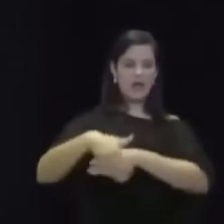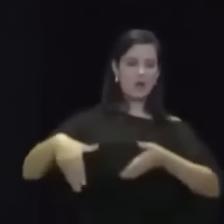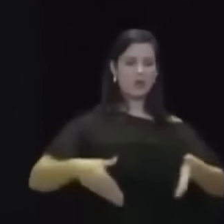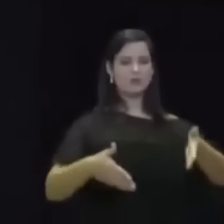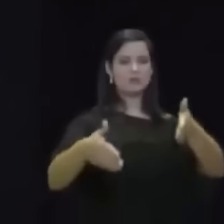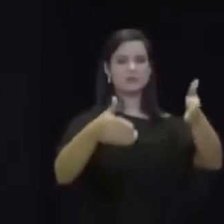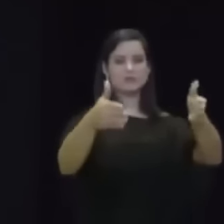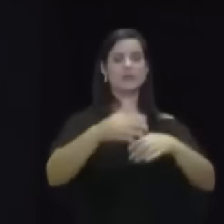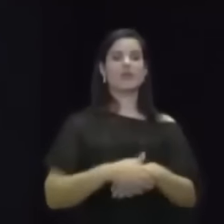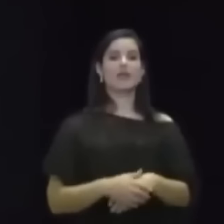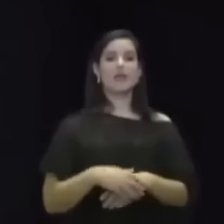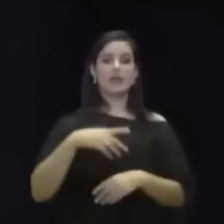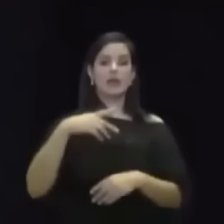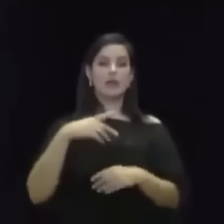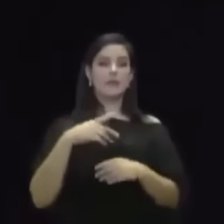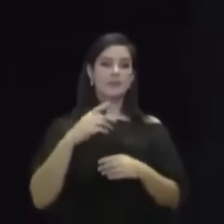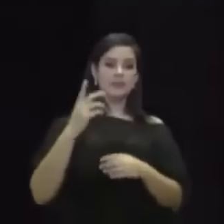precisa ajudar Jesus, porque Pedro não está lá.